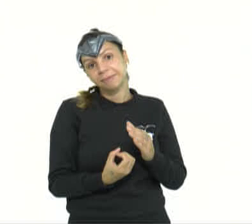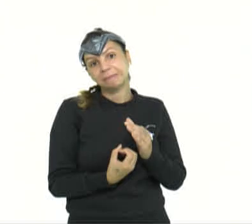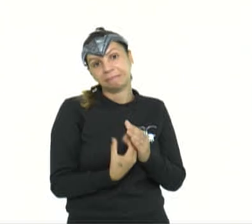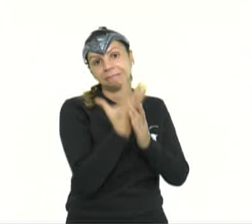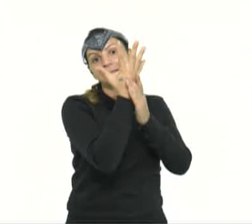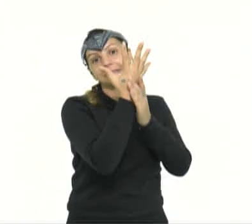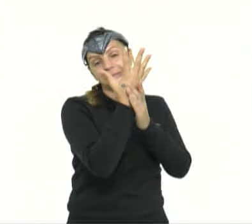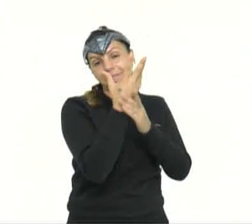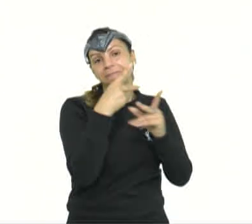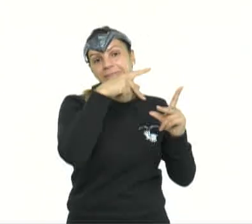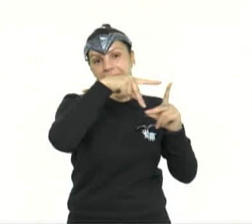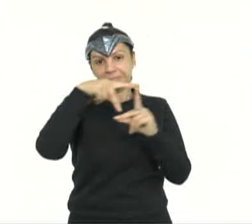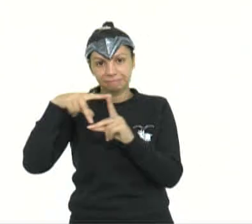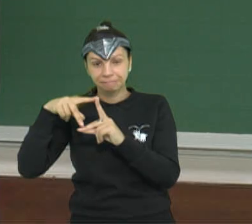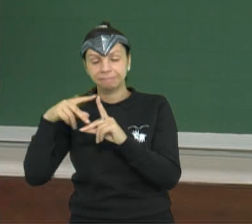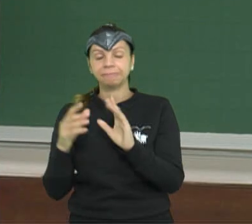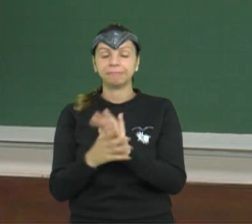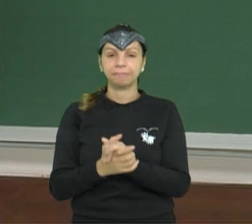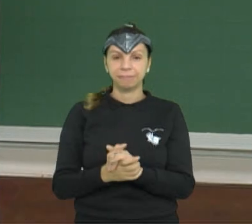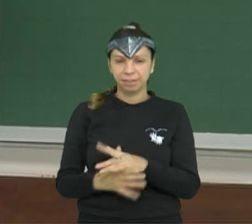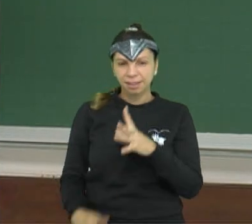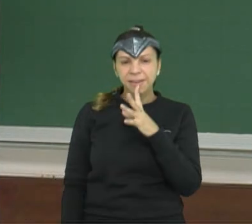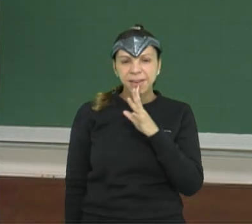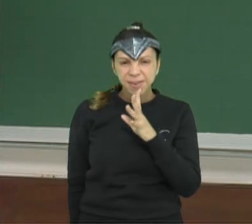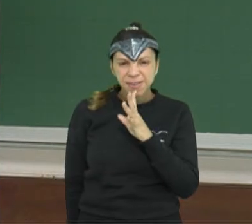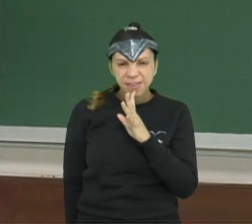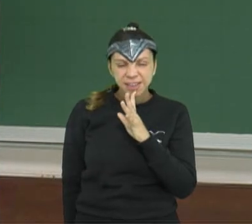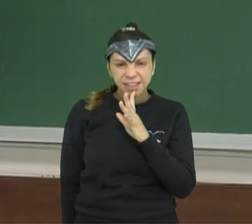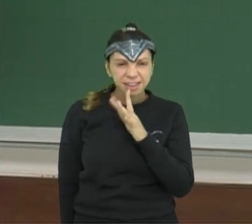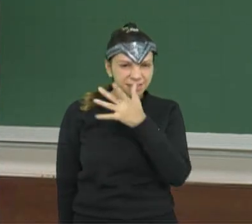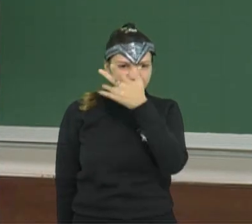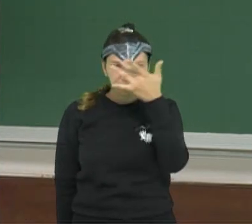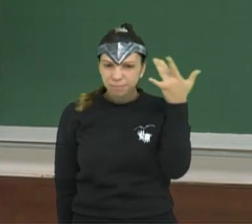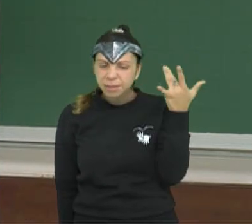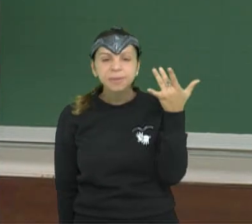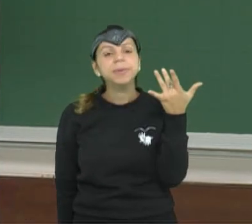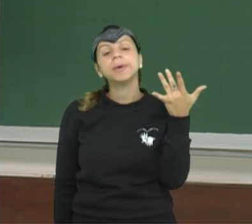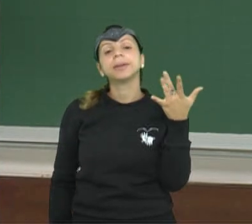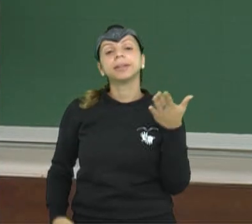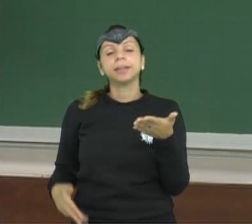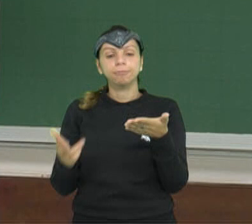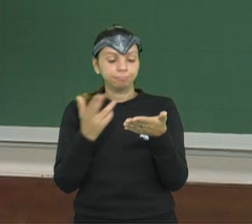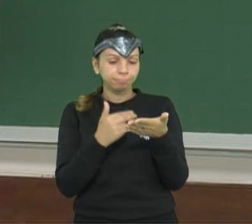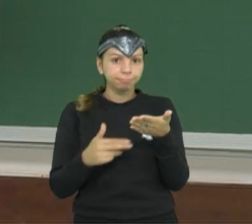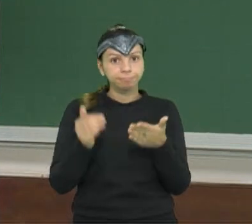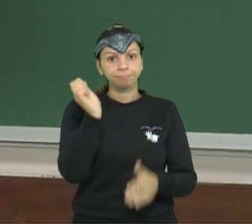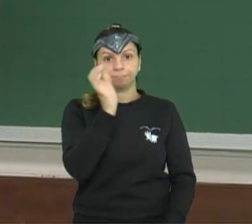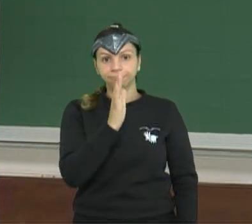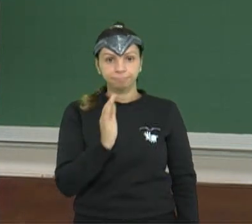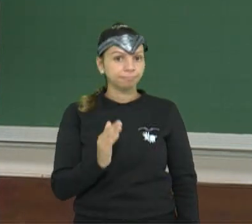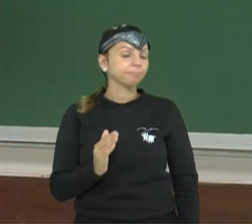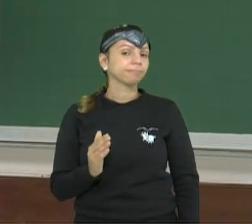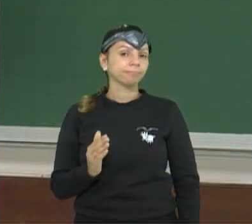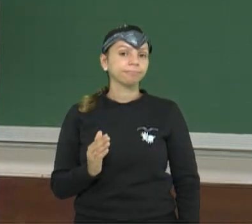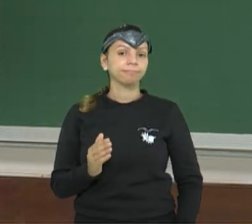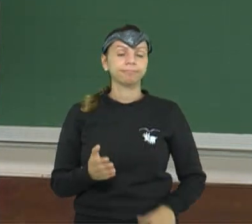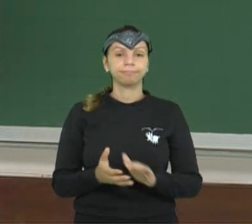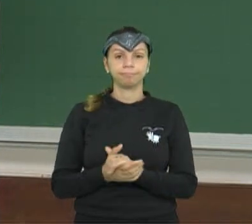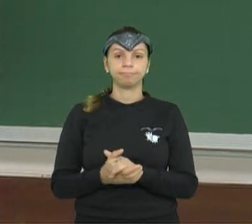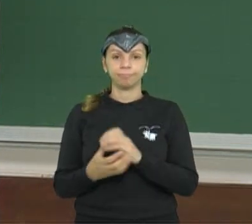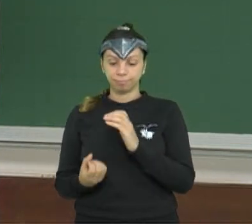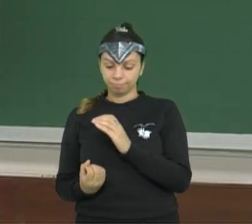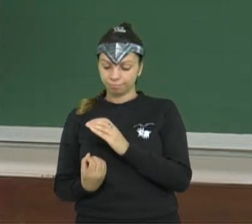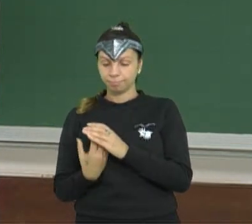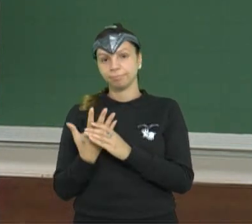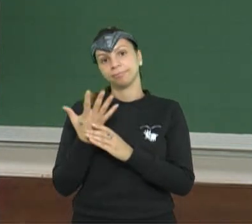as suas comic strips. Você conhece alguém, algum cartunista brasileiro que